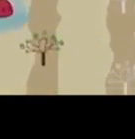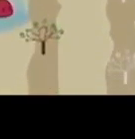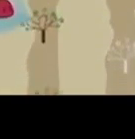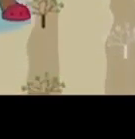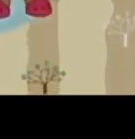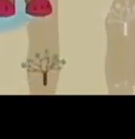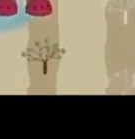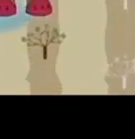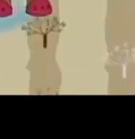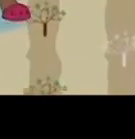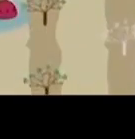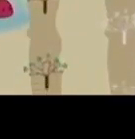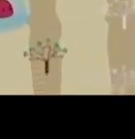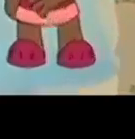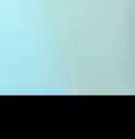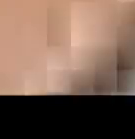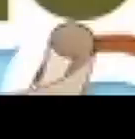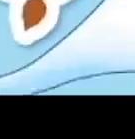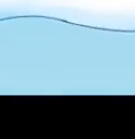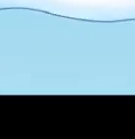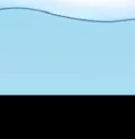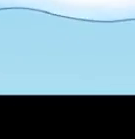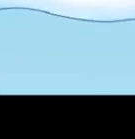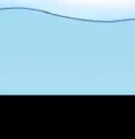Brincar, aprender, aprender.